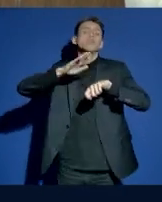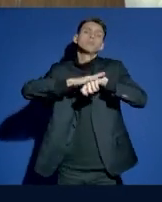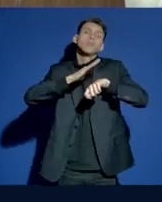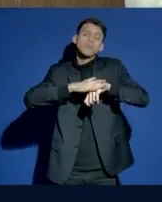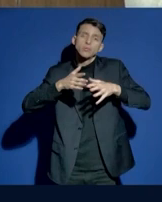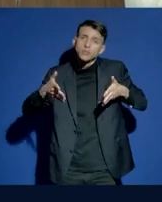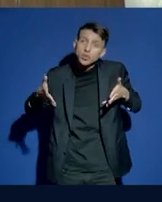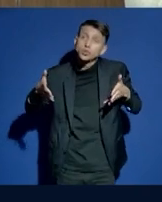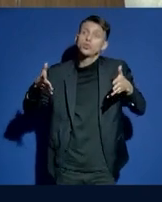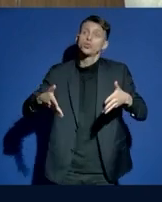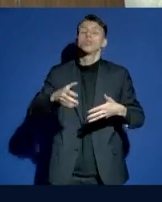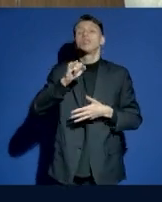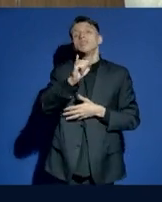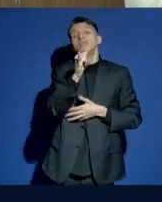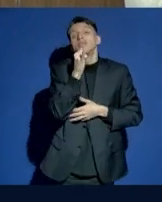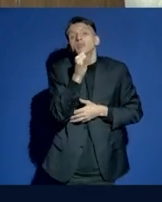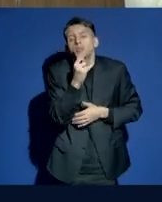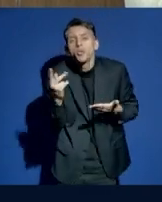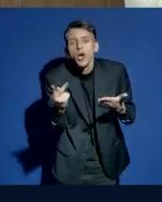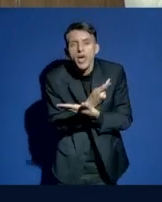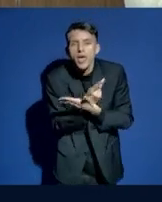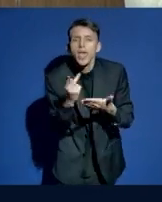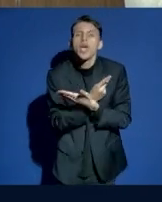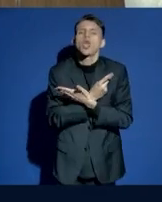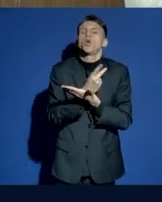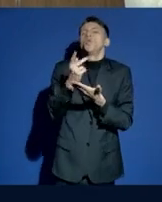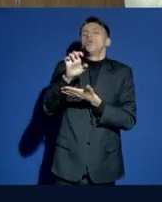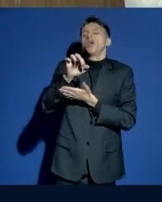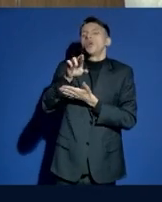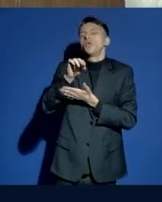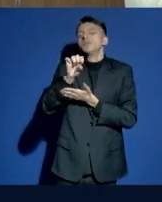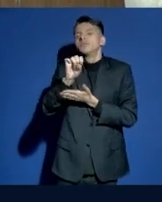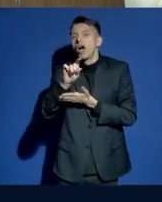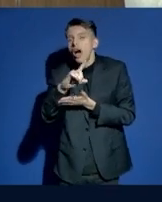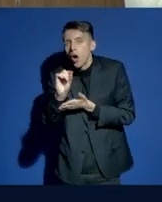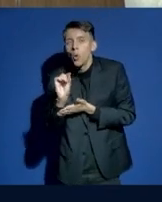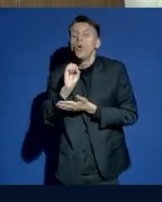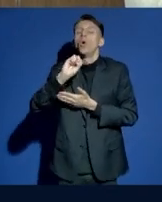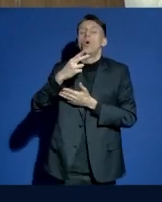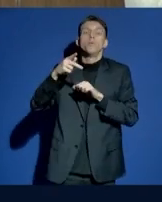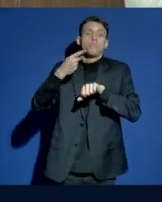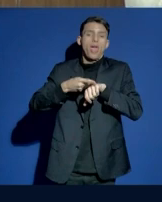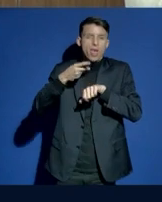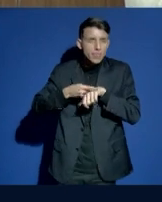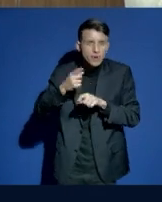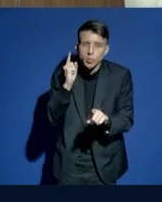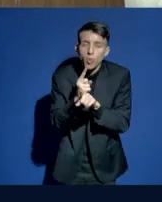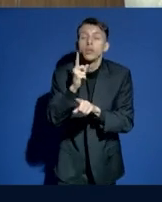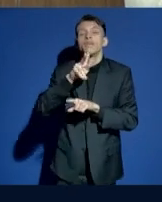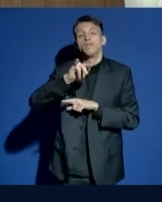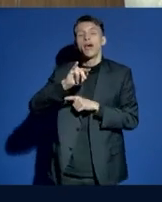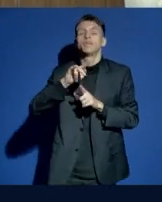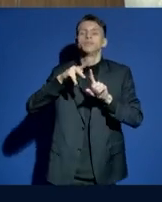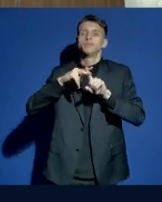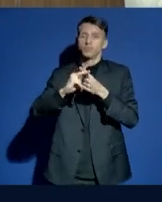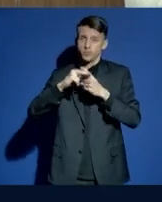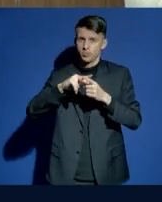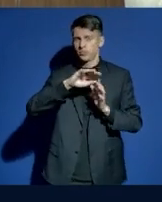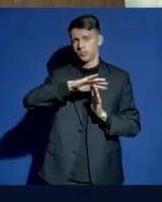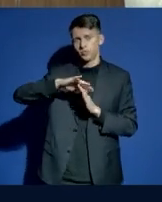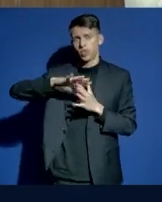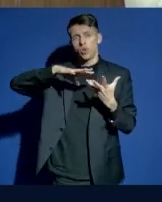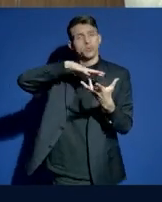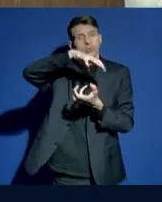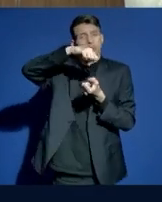de tomar ações caso encontre algum tipo de obstáculo erosão uma pedra alguma coisa então nós estamos envolvendo isso e sustentabilidade eu acho que